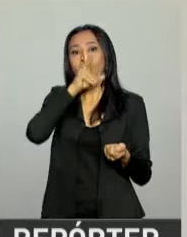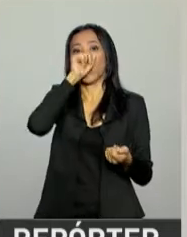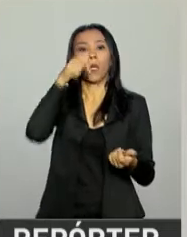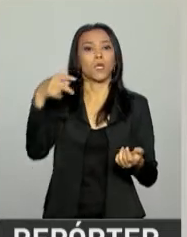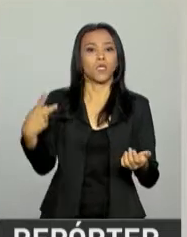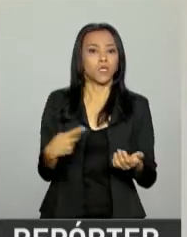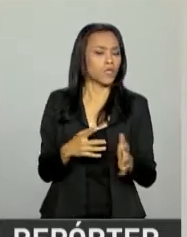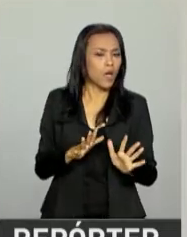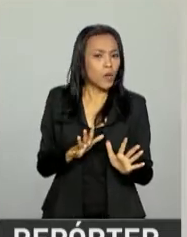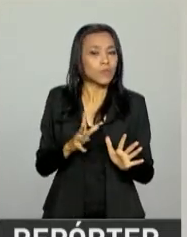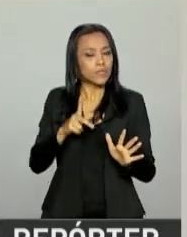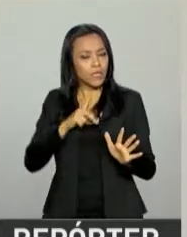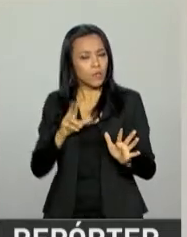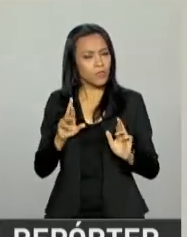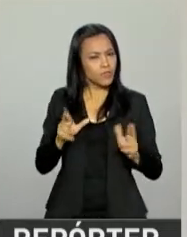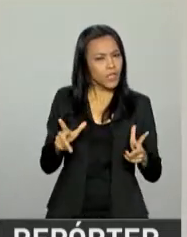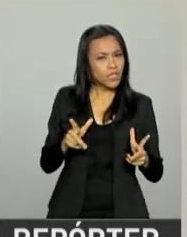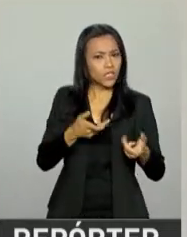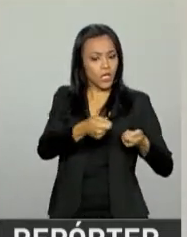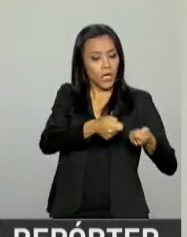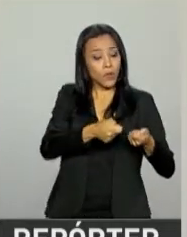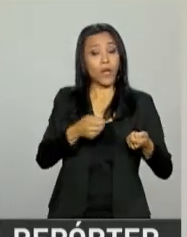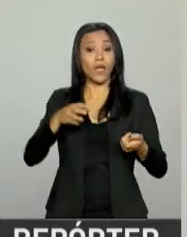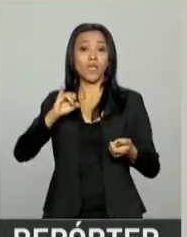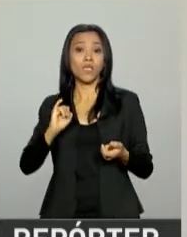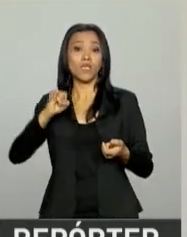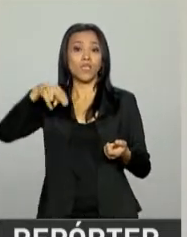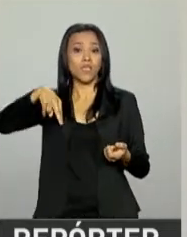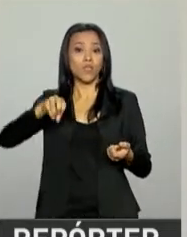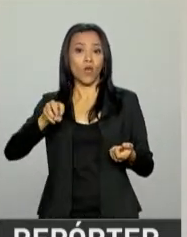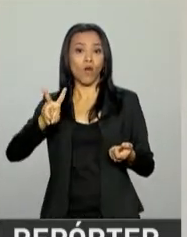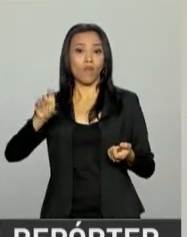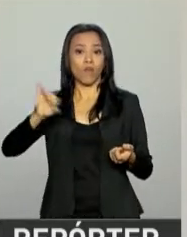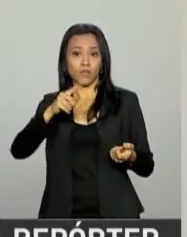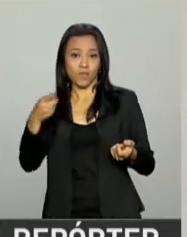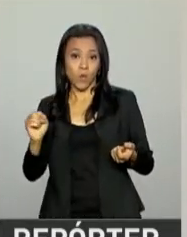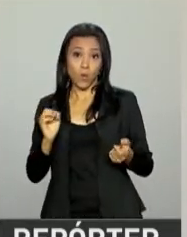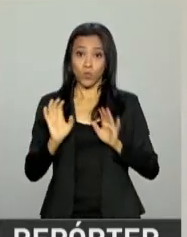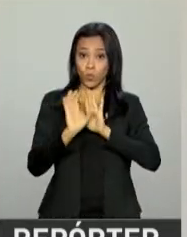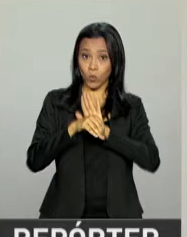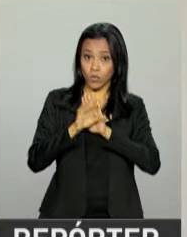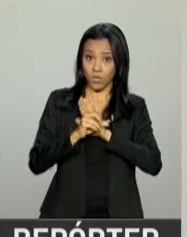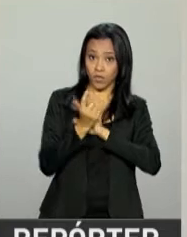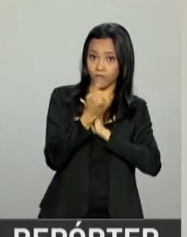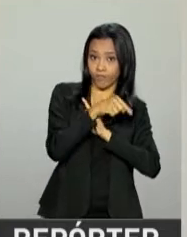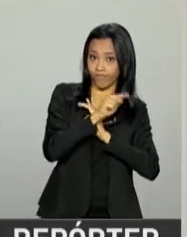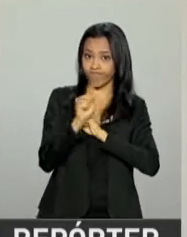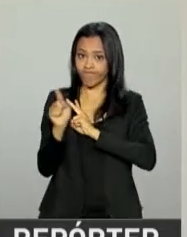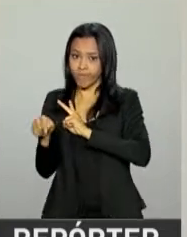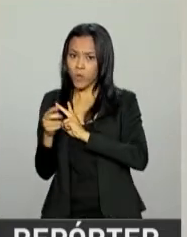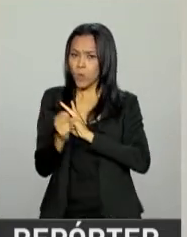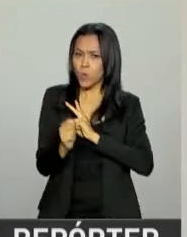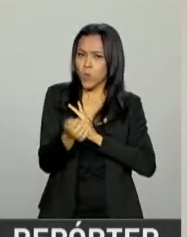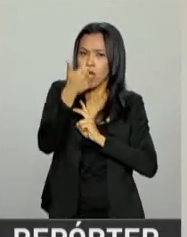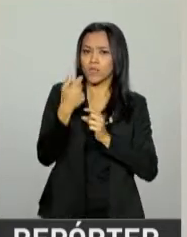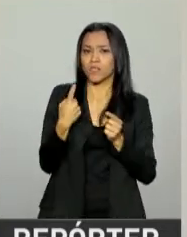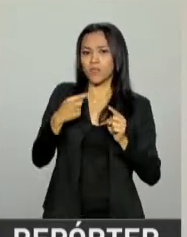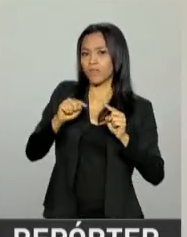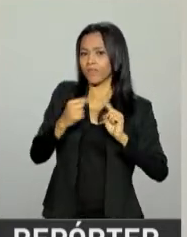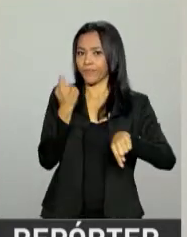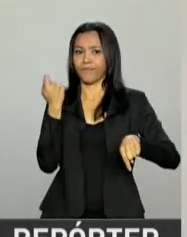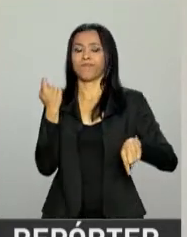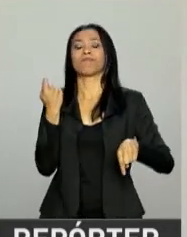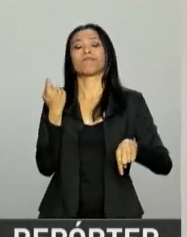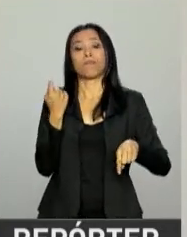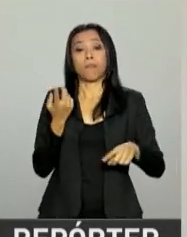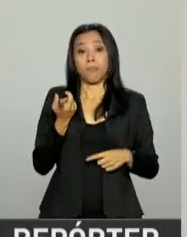muito grande em regular em inovação porque os conceitos de um ou de outro são quase que opostos né a